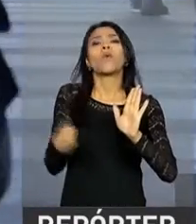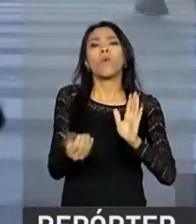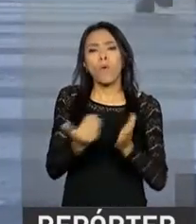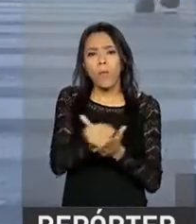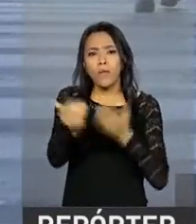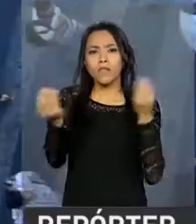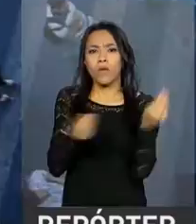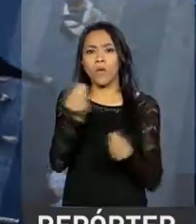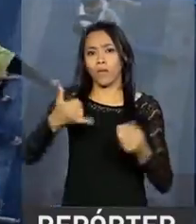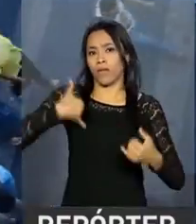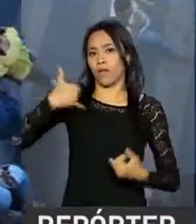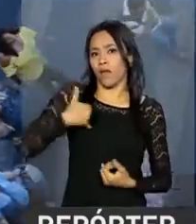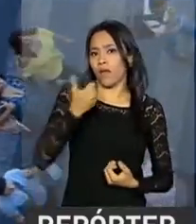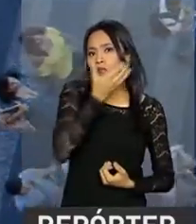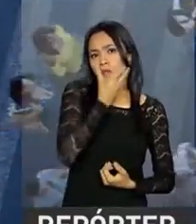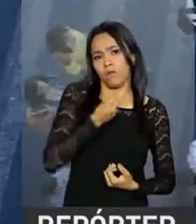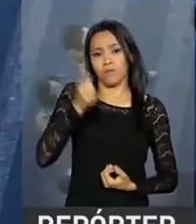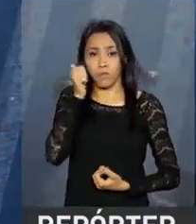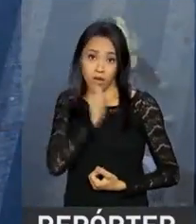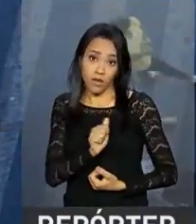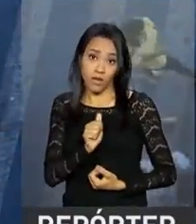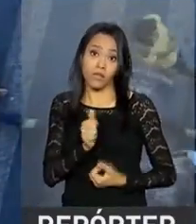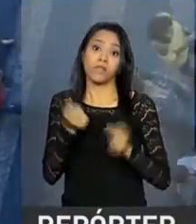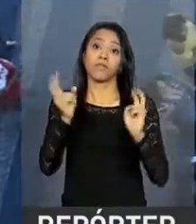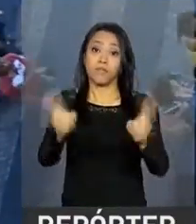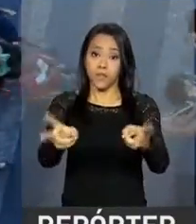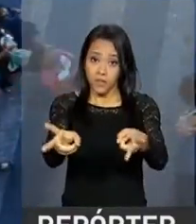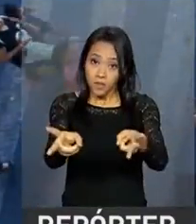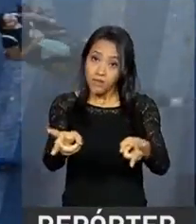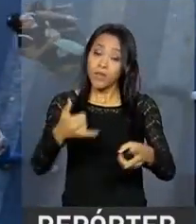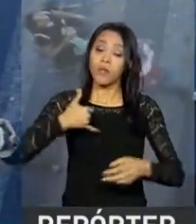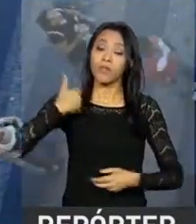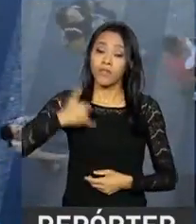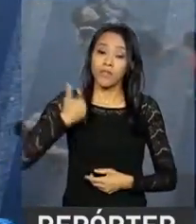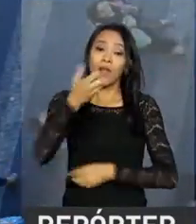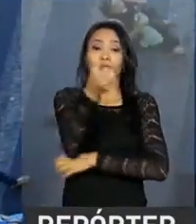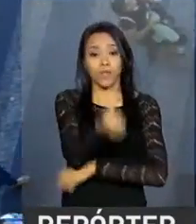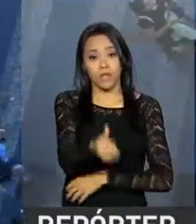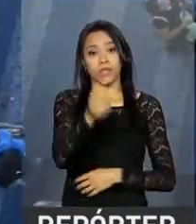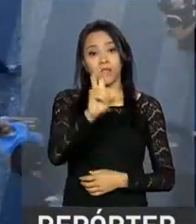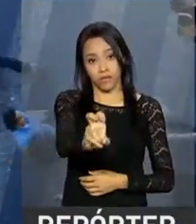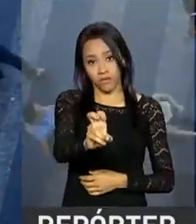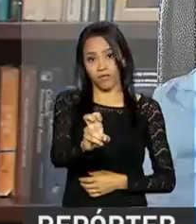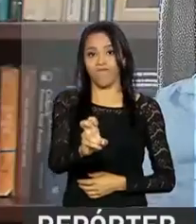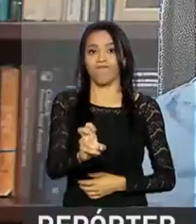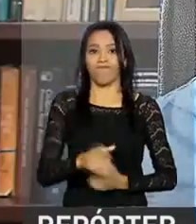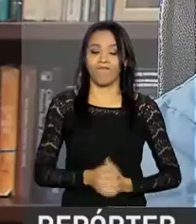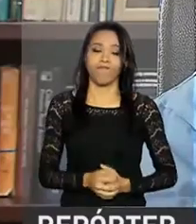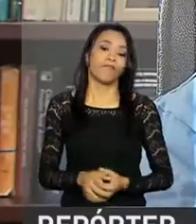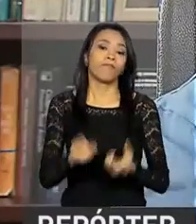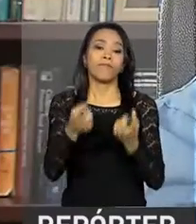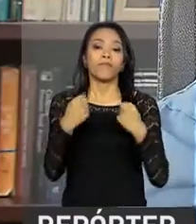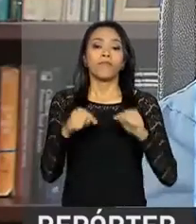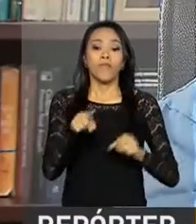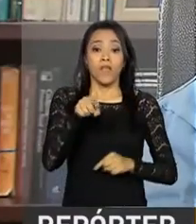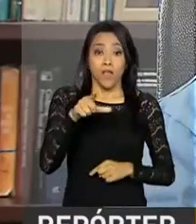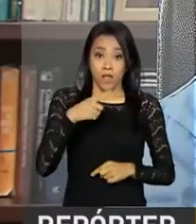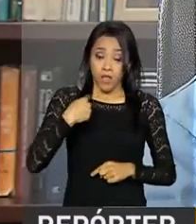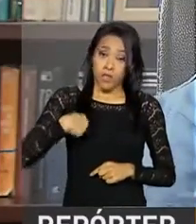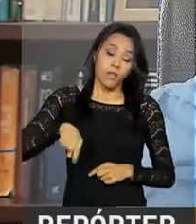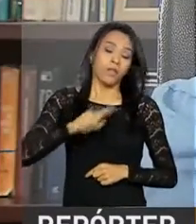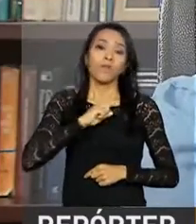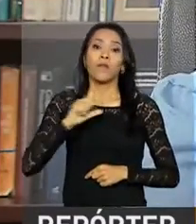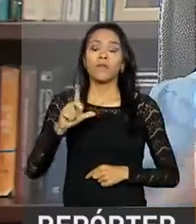idade mínima tanto homens quanto mulheres só vão se aposentar com 65 anos nós temos que levar em